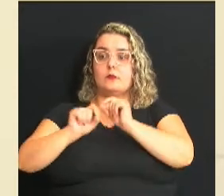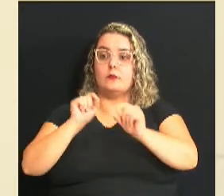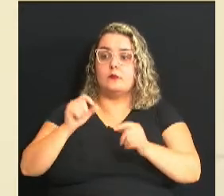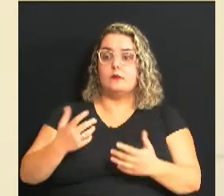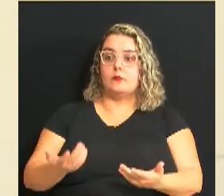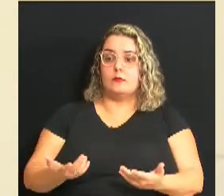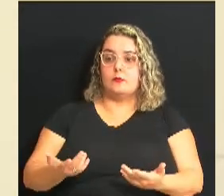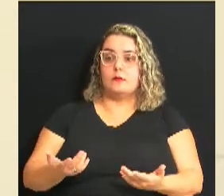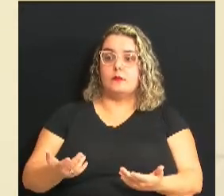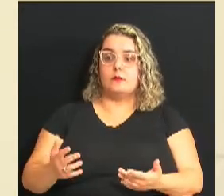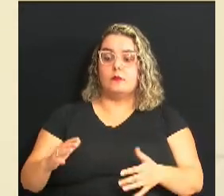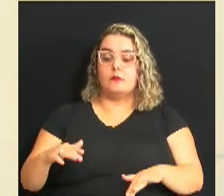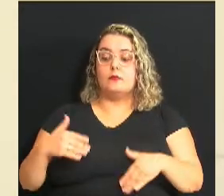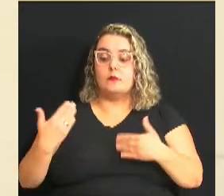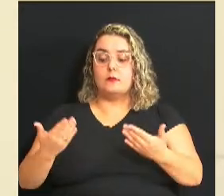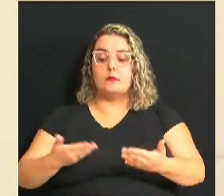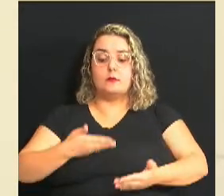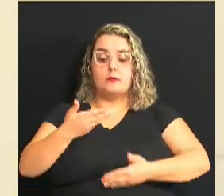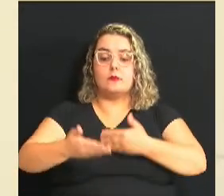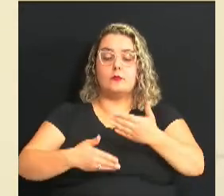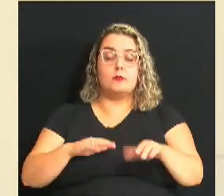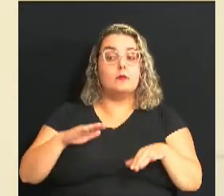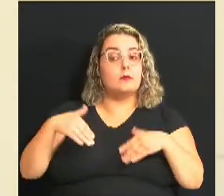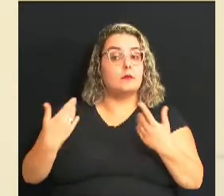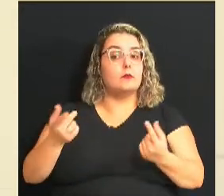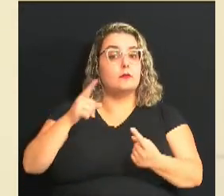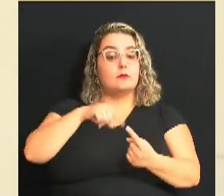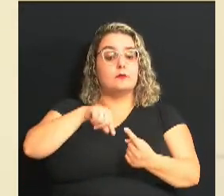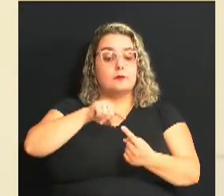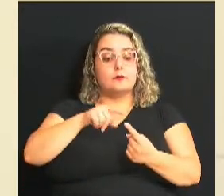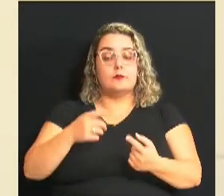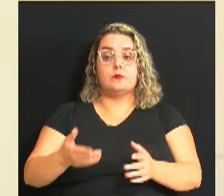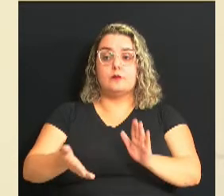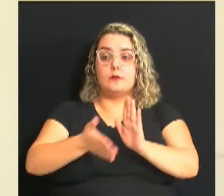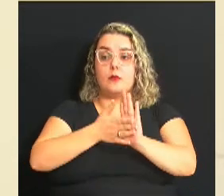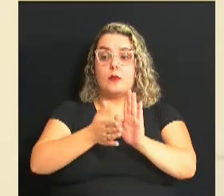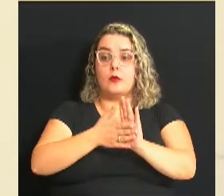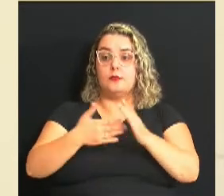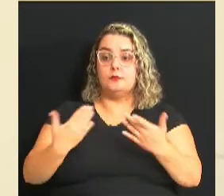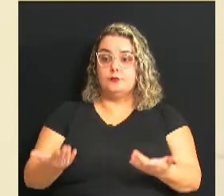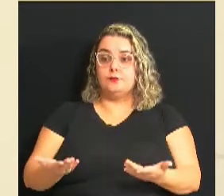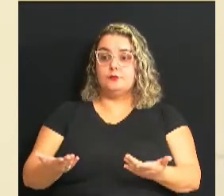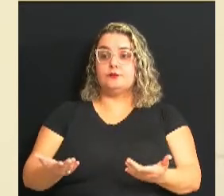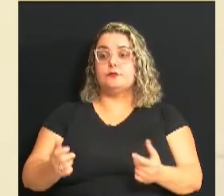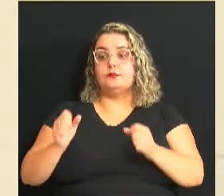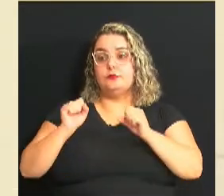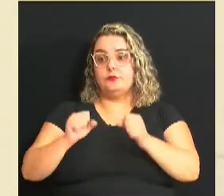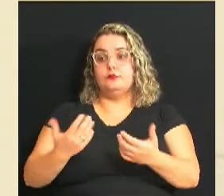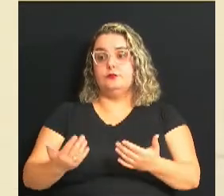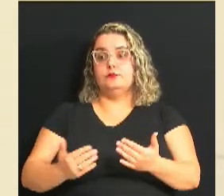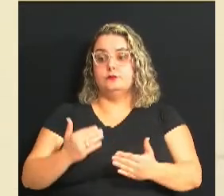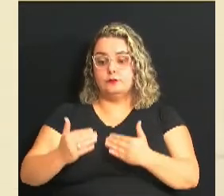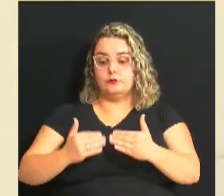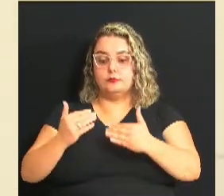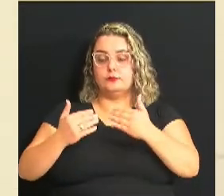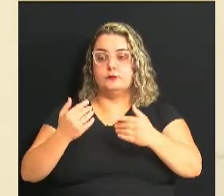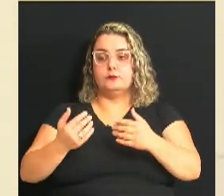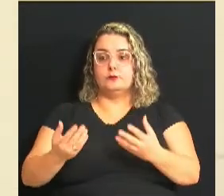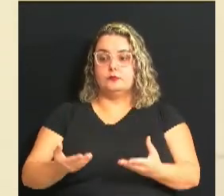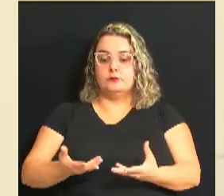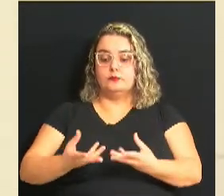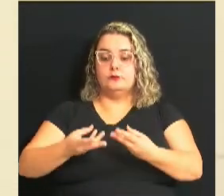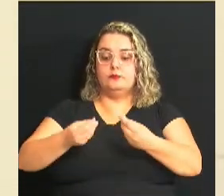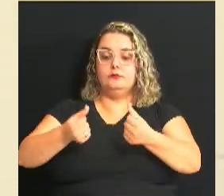que caso serviria, qual é o objetivo ao fazer uma proposta, e aí a gente pode construir uma discussão